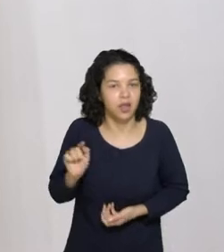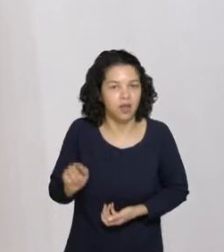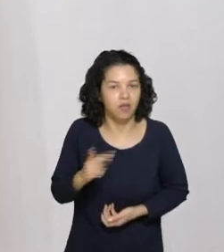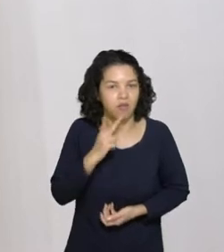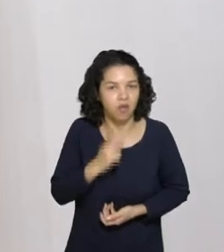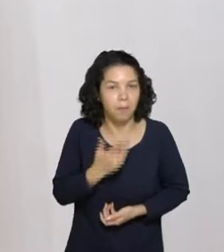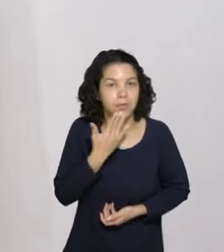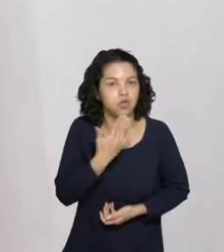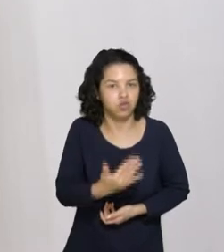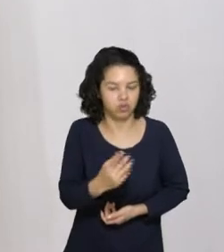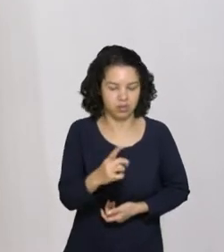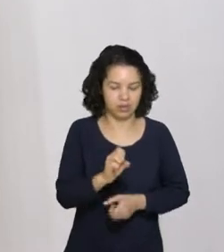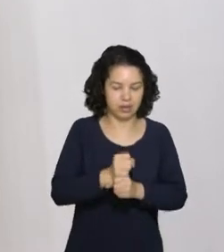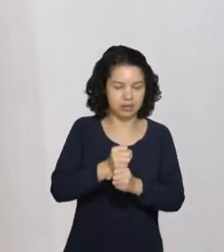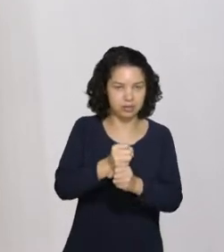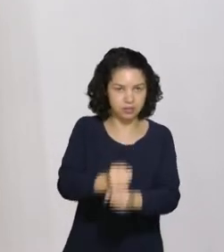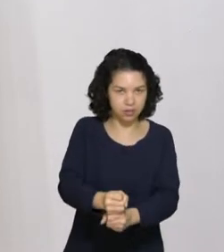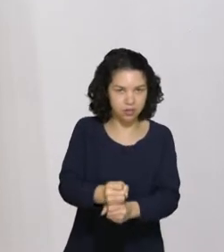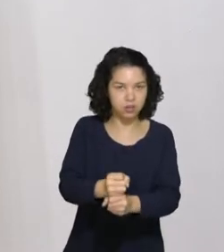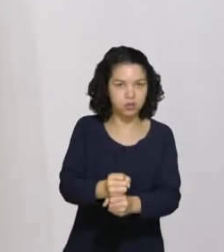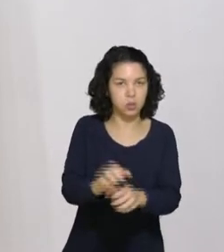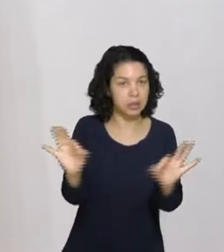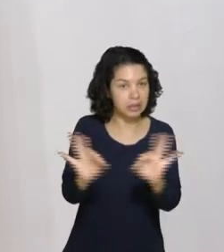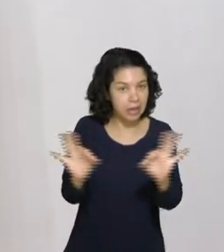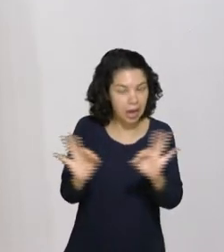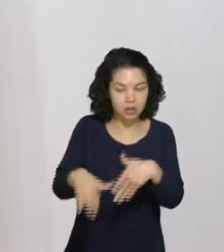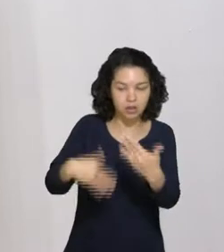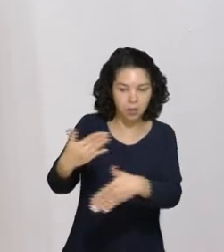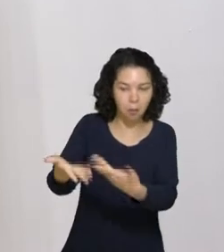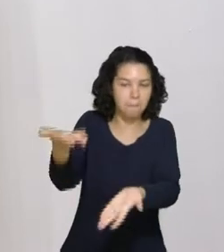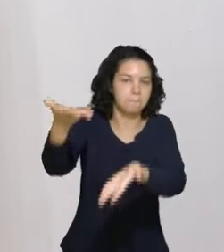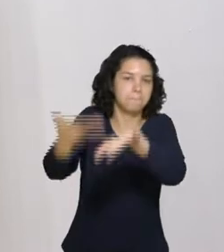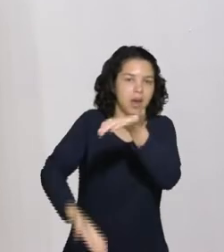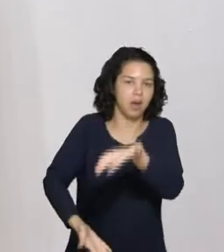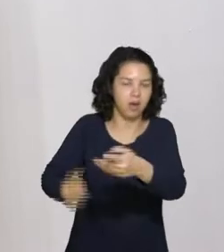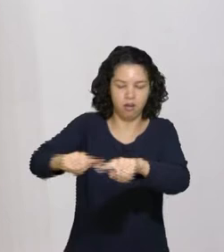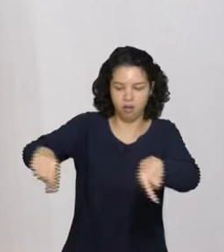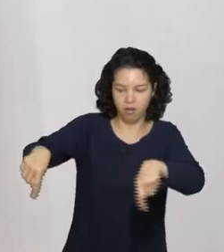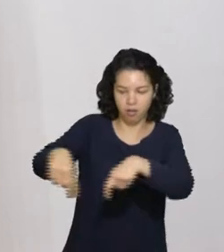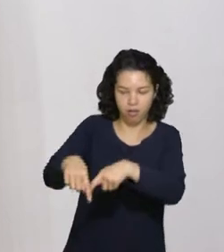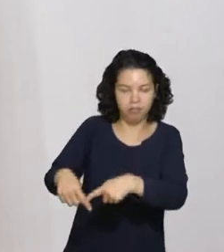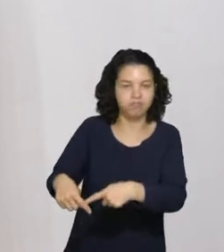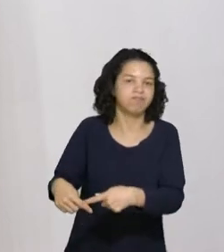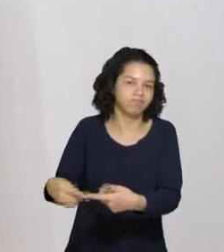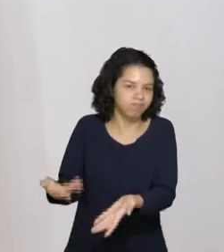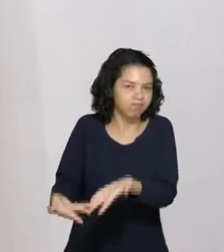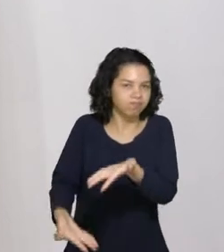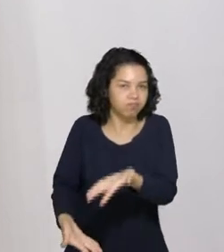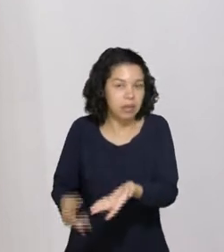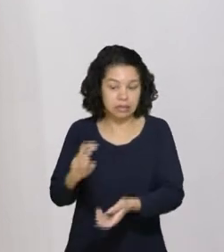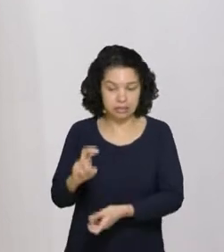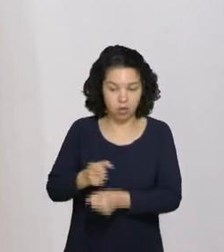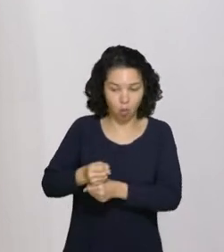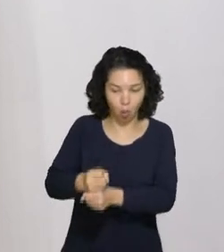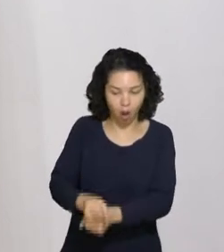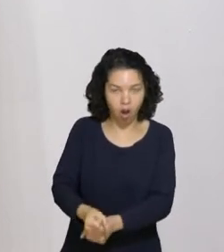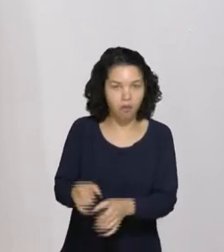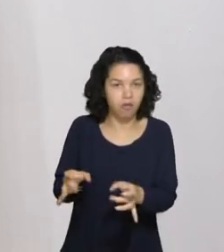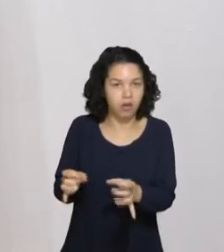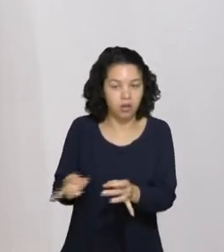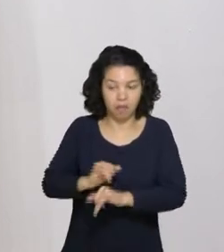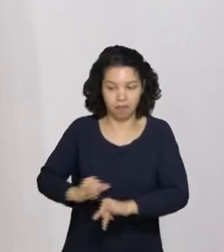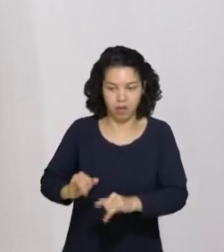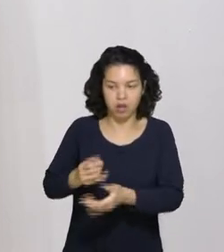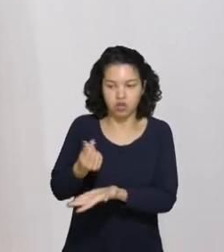pedido em 10 anos acaba perdendo a propriedade. Mas eles em 5 anos de lei não indenizaram ninguém.